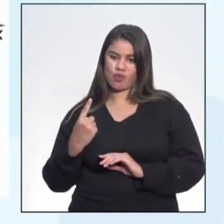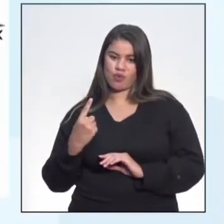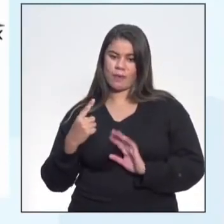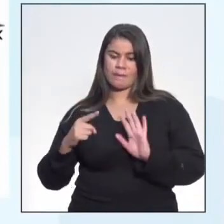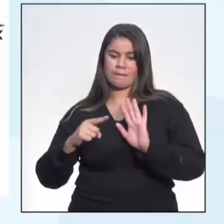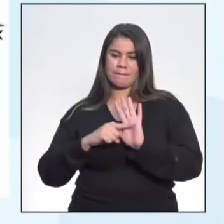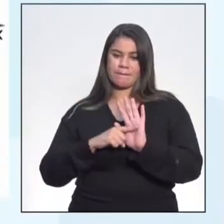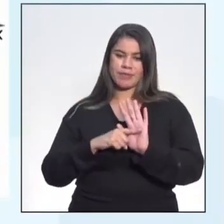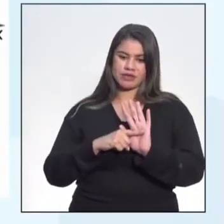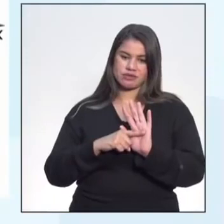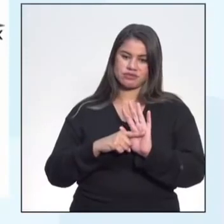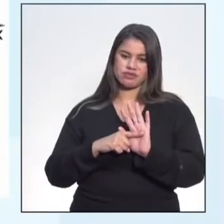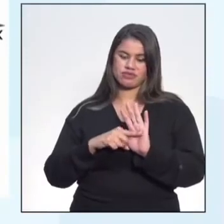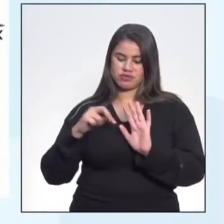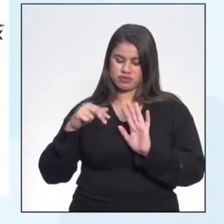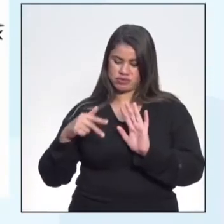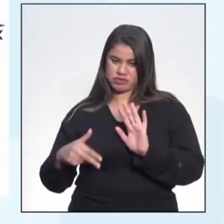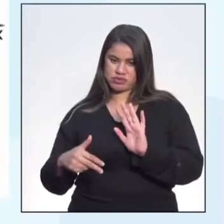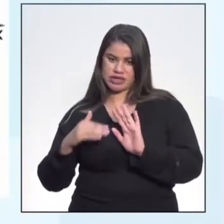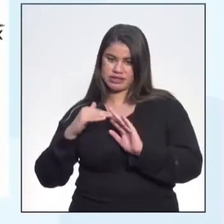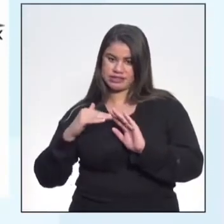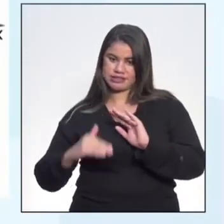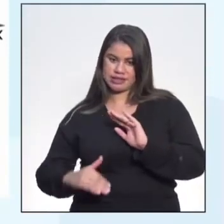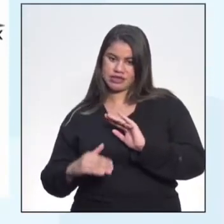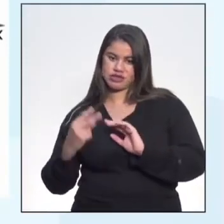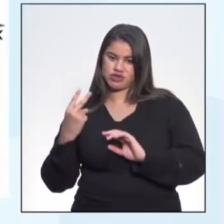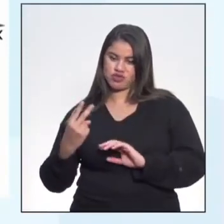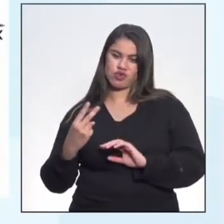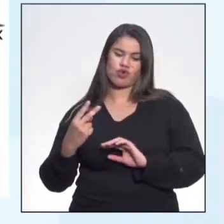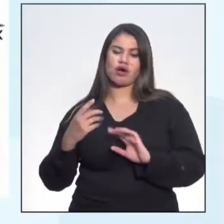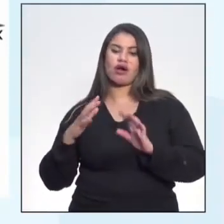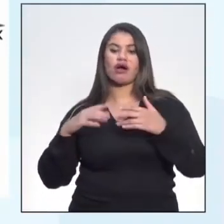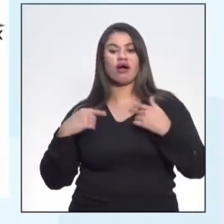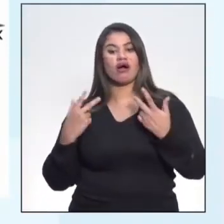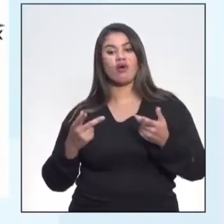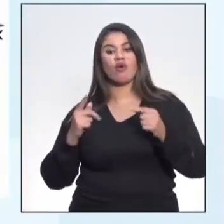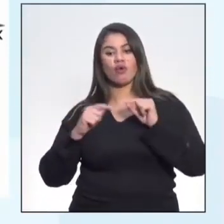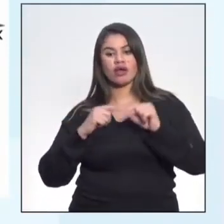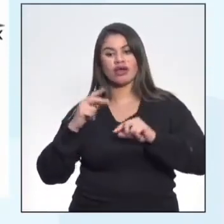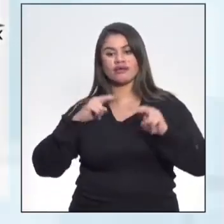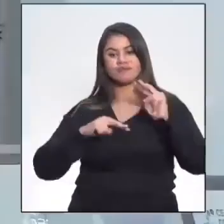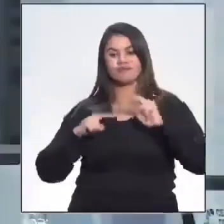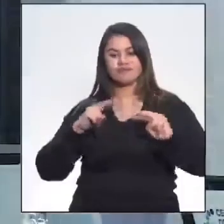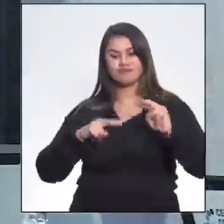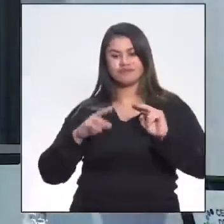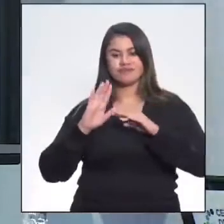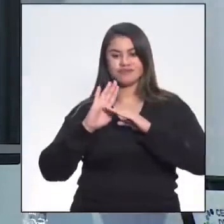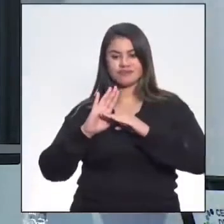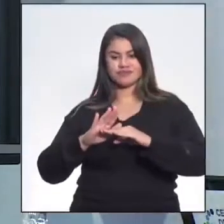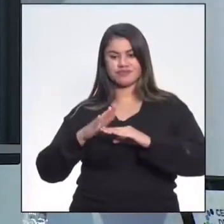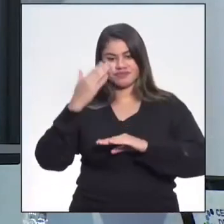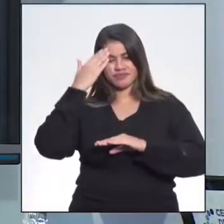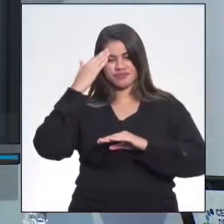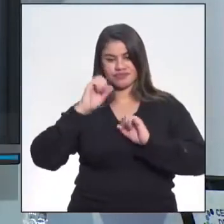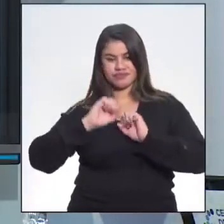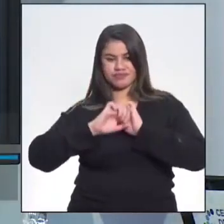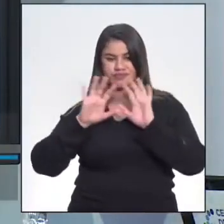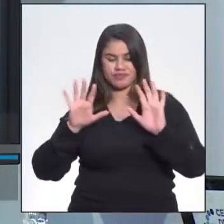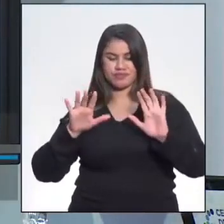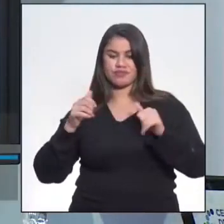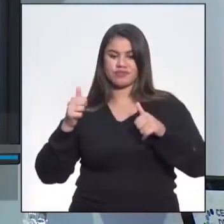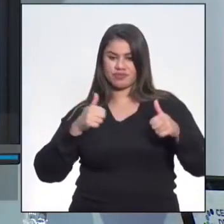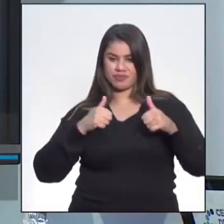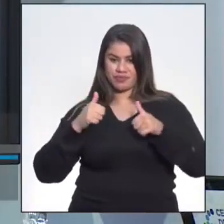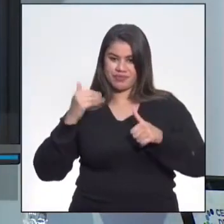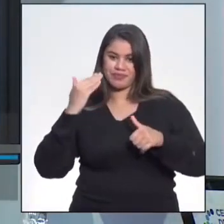menos 2, eu desço 2, tá bom? Então, normalmente a gente anota isso só para poder observar algumas coisas aí nesse gráfico. Tudo bem até